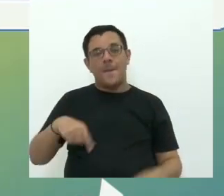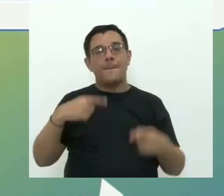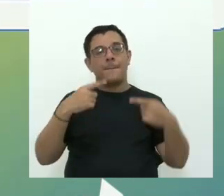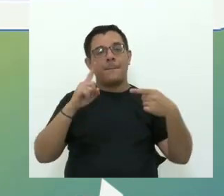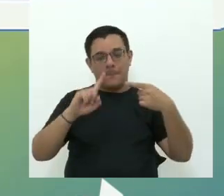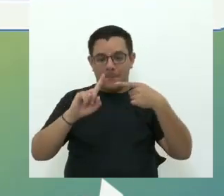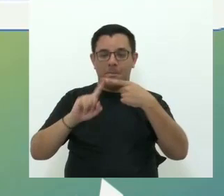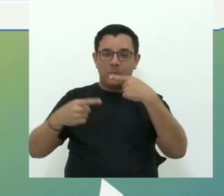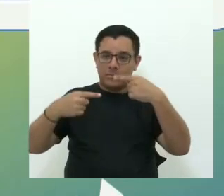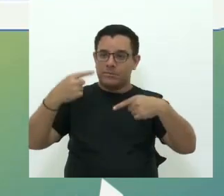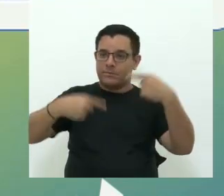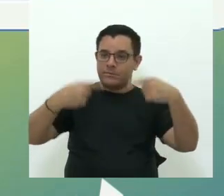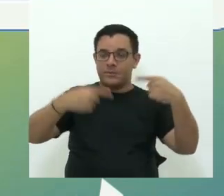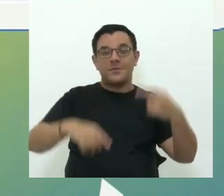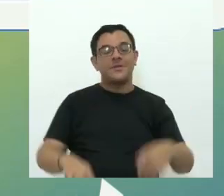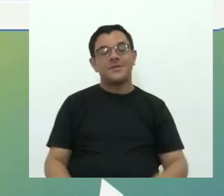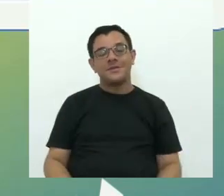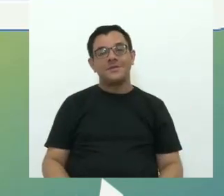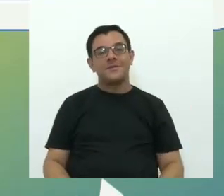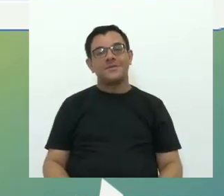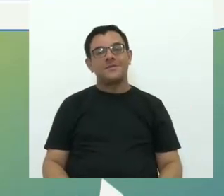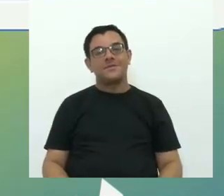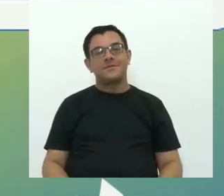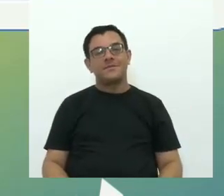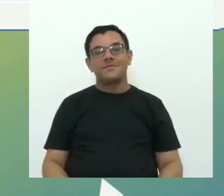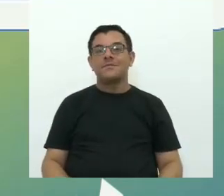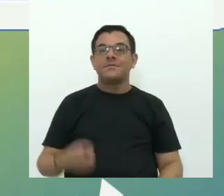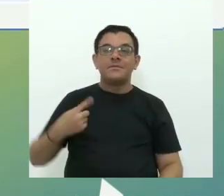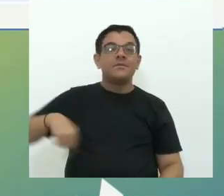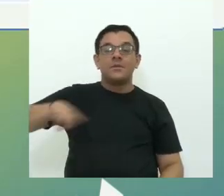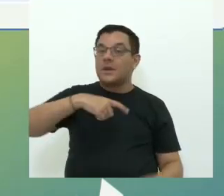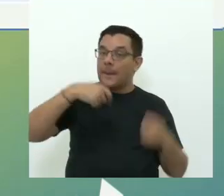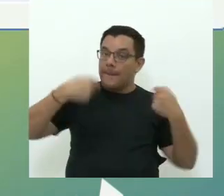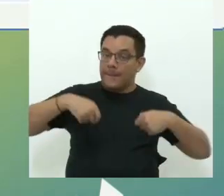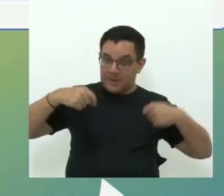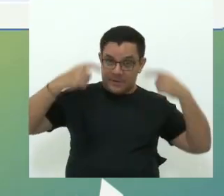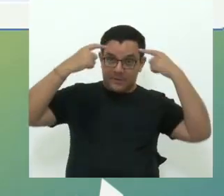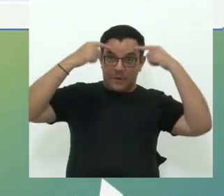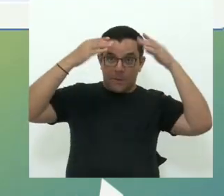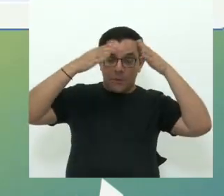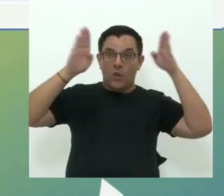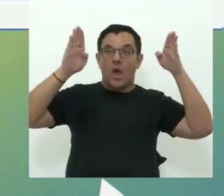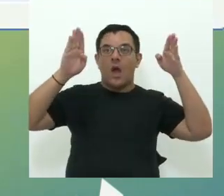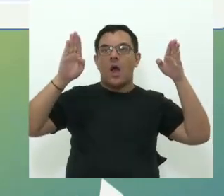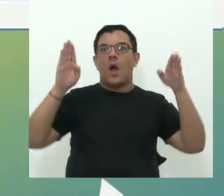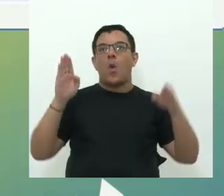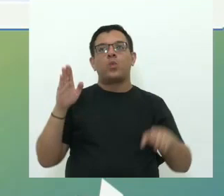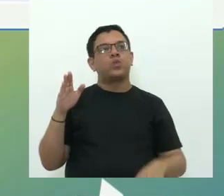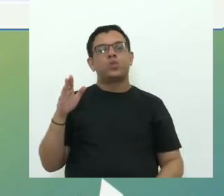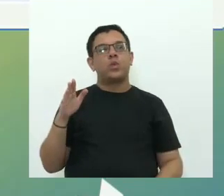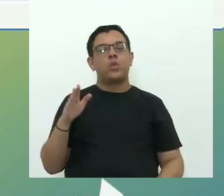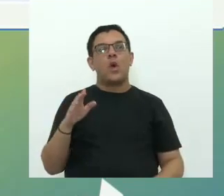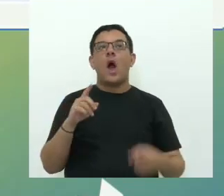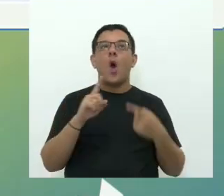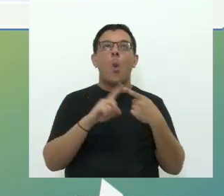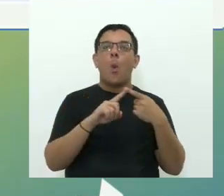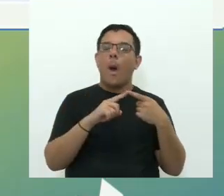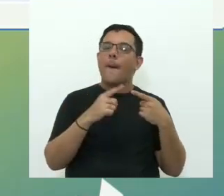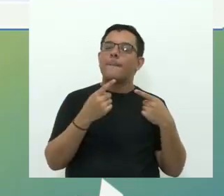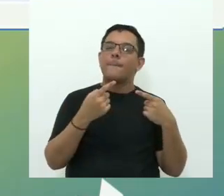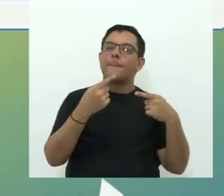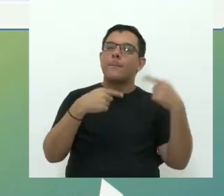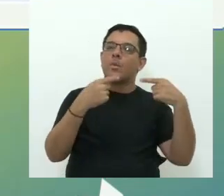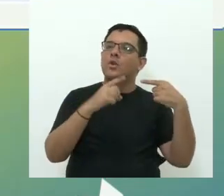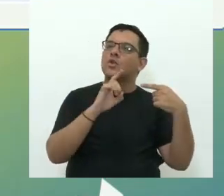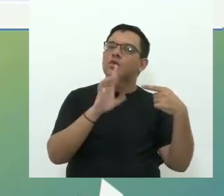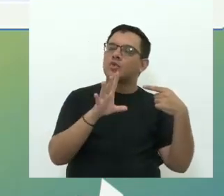política e a gente também precisa abrir a nossa cabeça e dizer que não existe só a política institucionalizada tem a